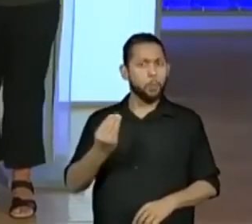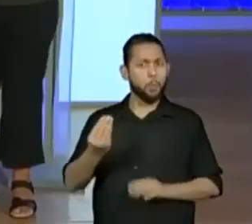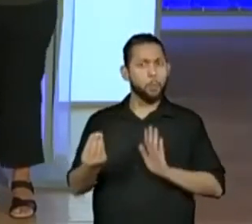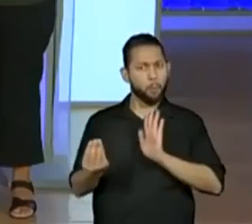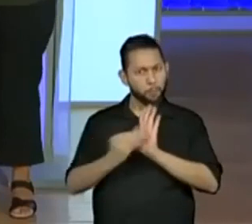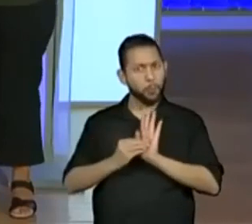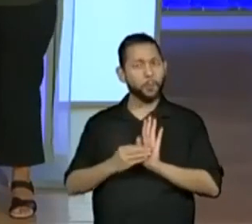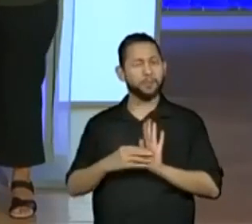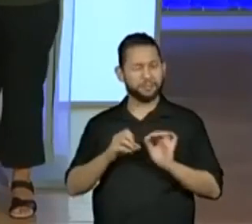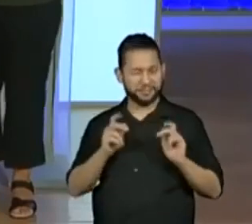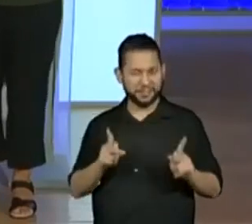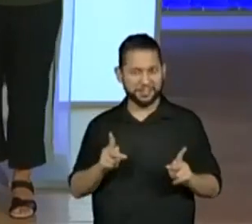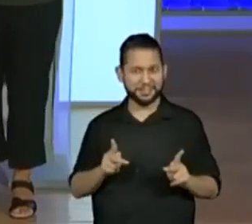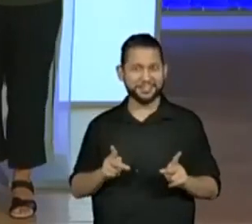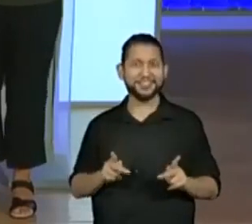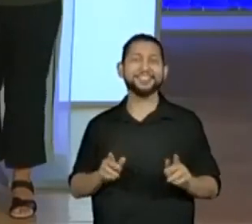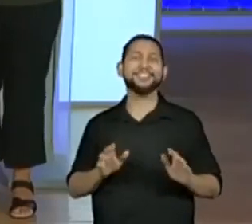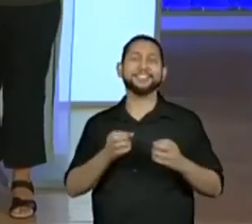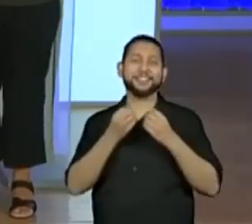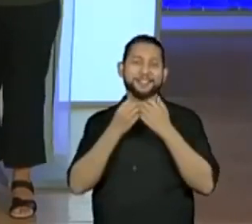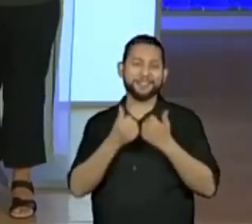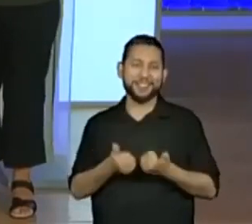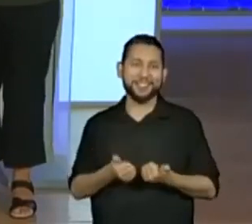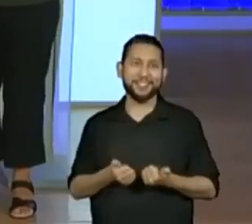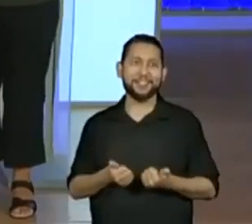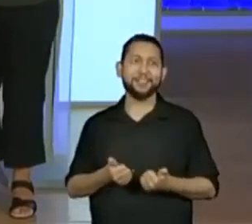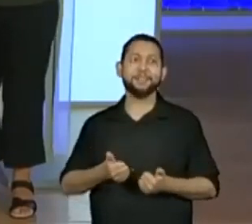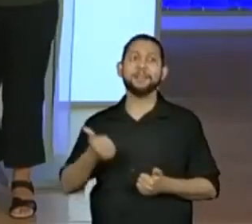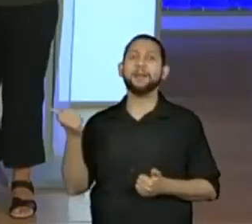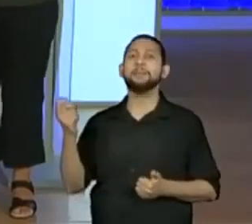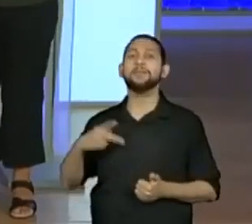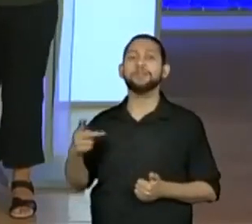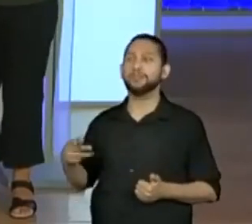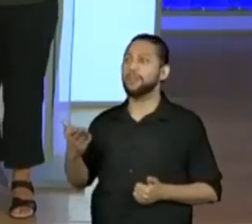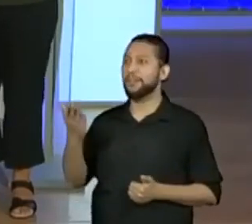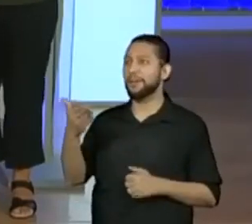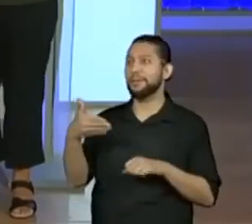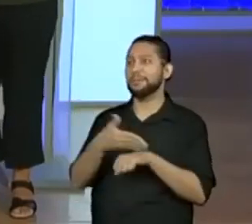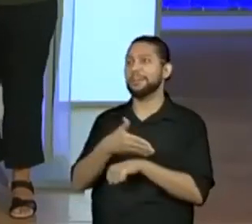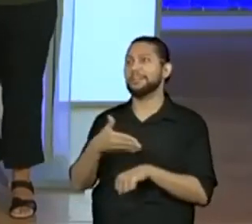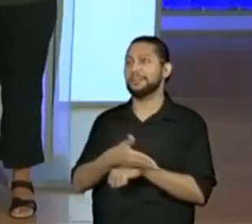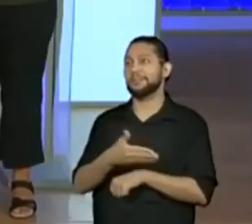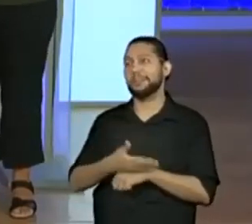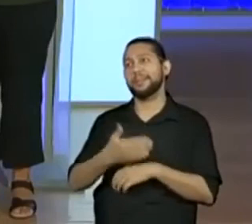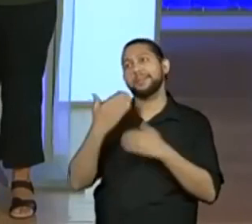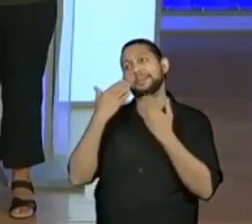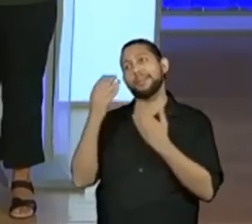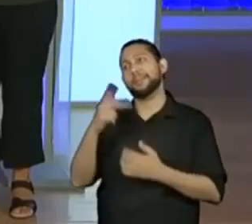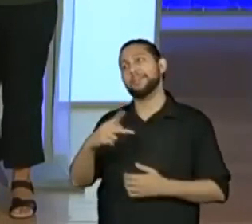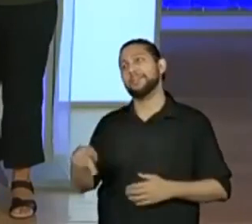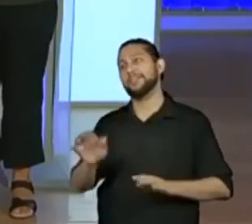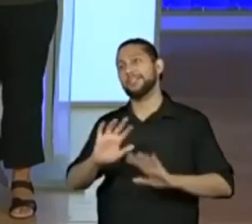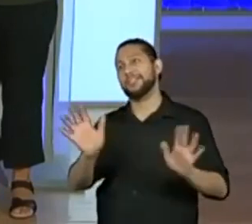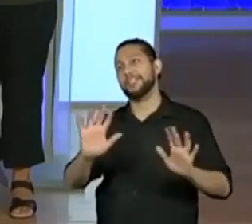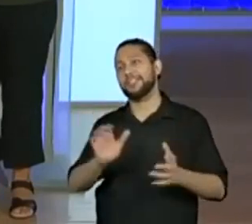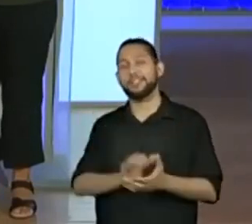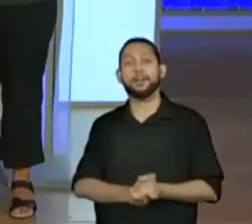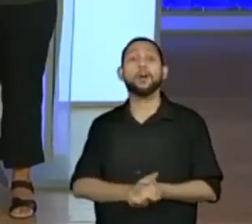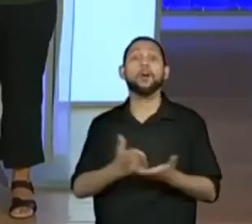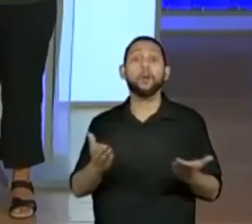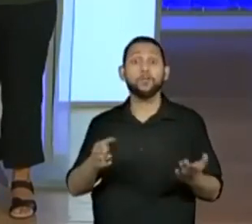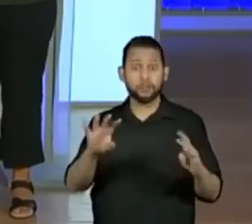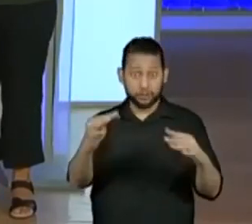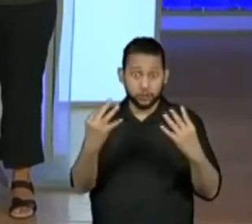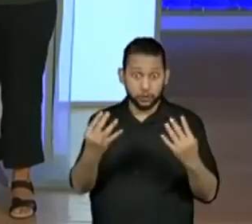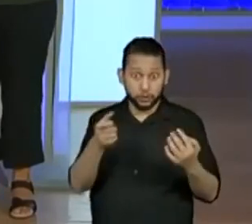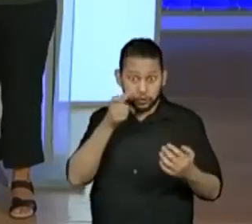com essa devolutiva. Muito bom. A Pro Francineide ali também participando, não é? Muito obrigada, Pro. E olha, os alunos que estão